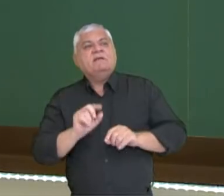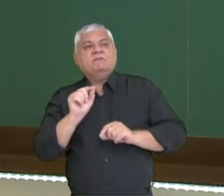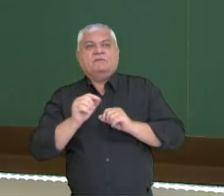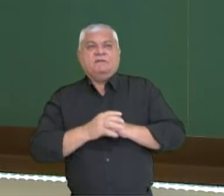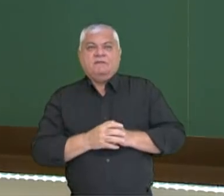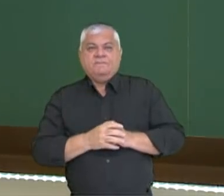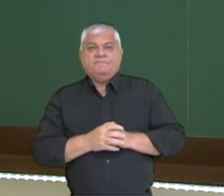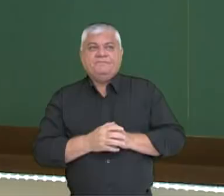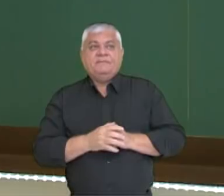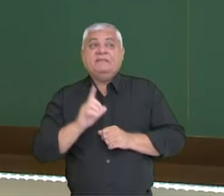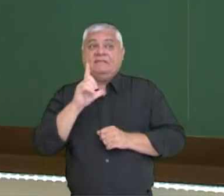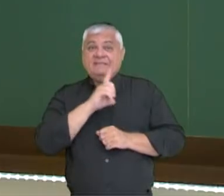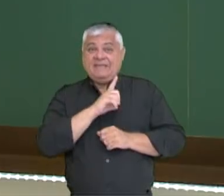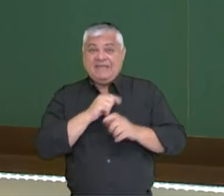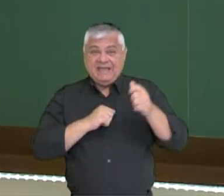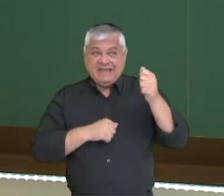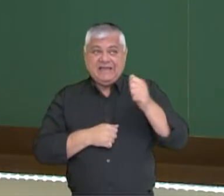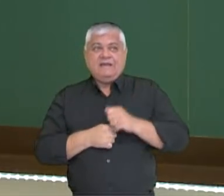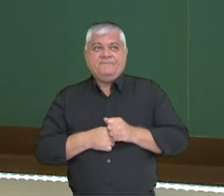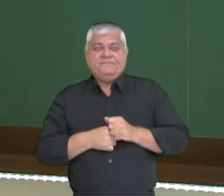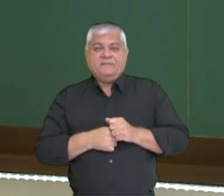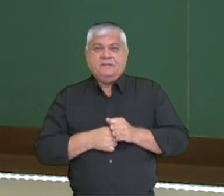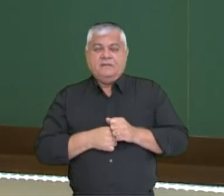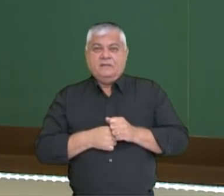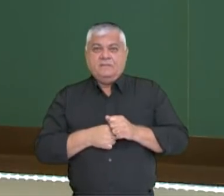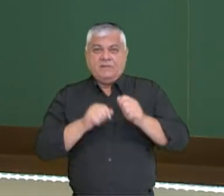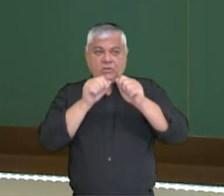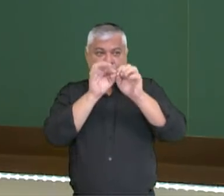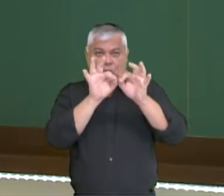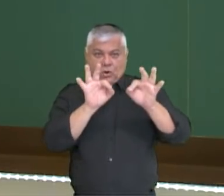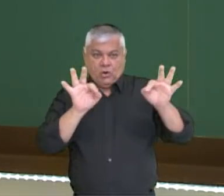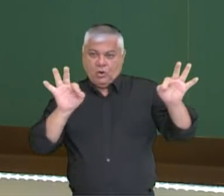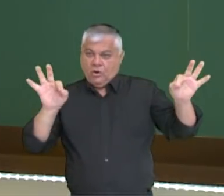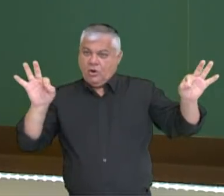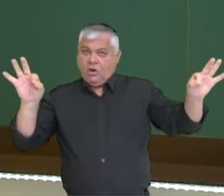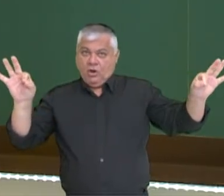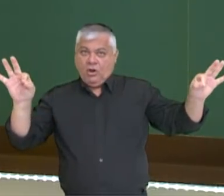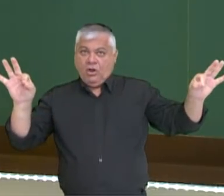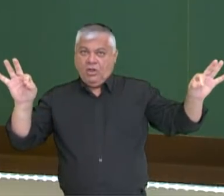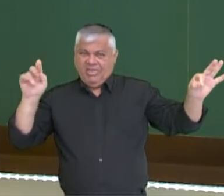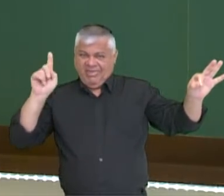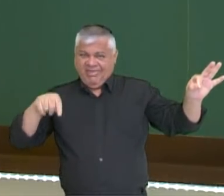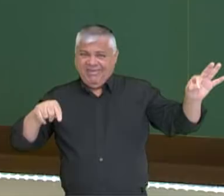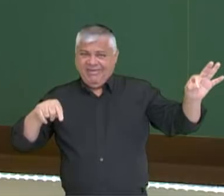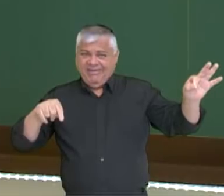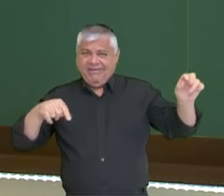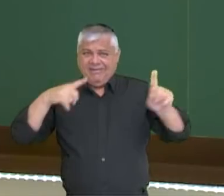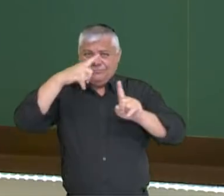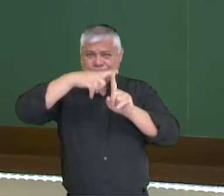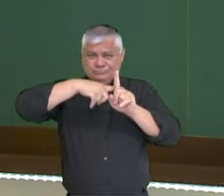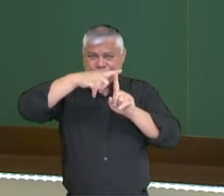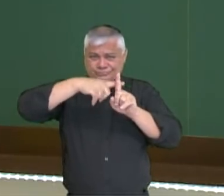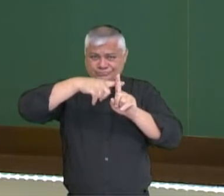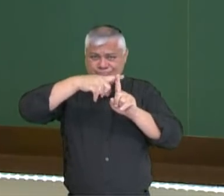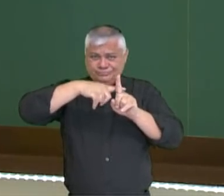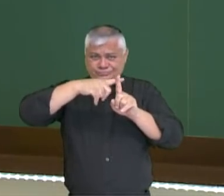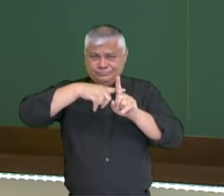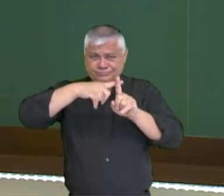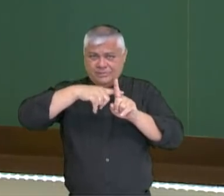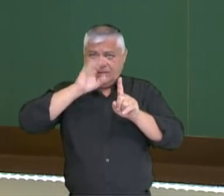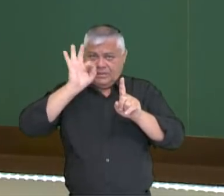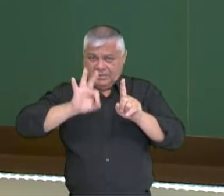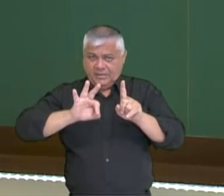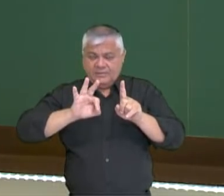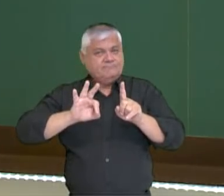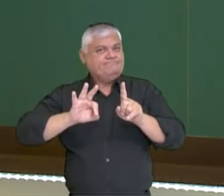O que nós temos ali? Letra A. Quanto maior é a latitude, maiores são as médias térmicas anuais? Na verdade,